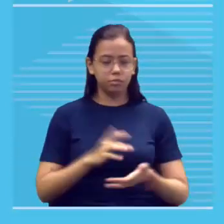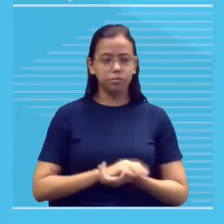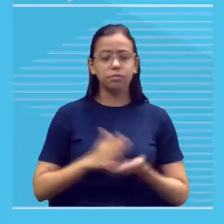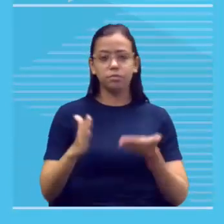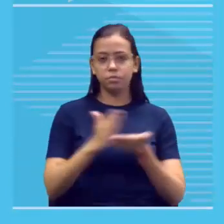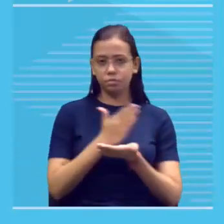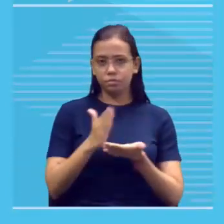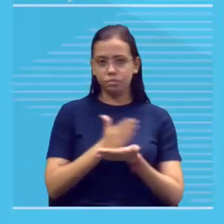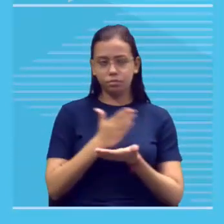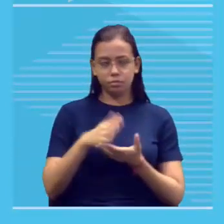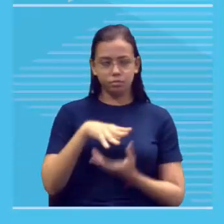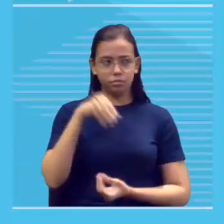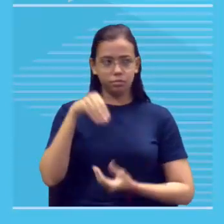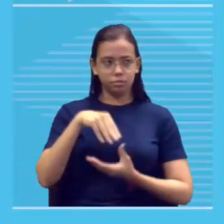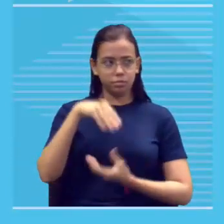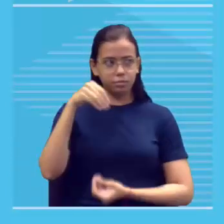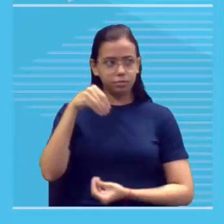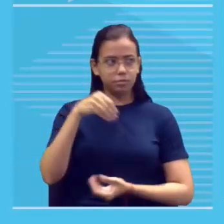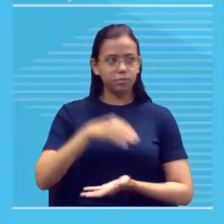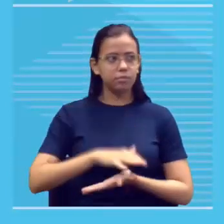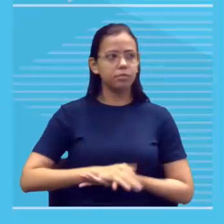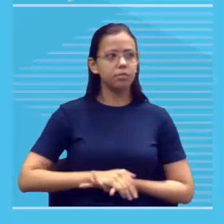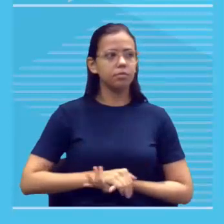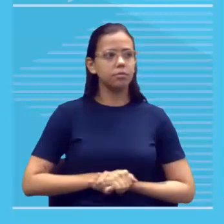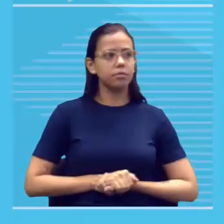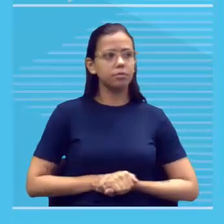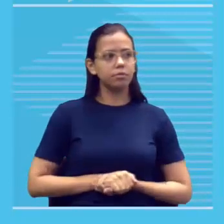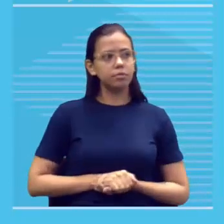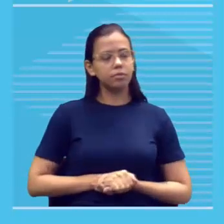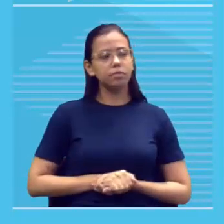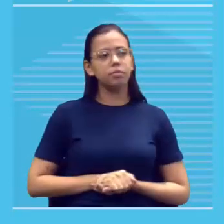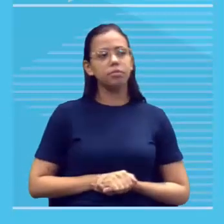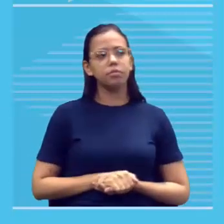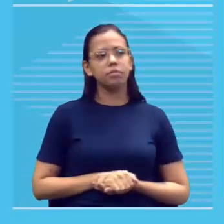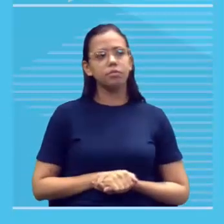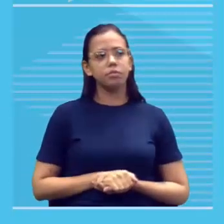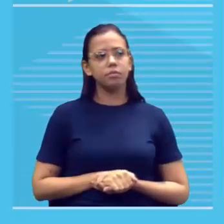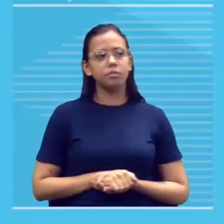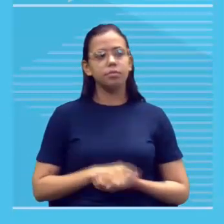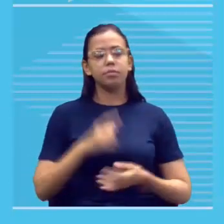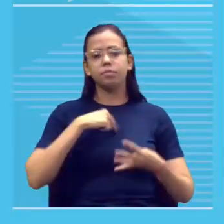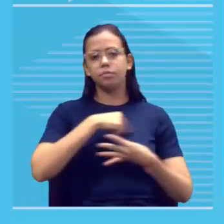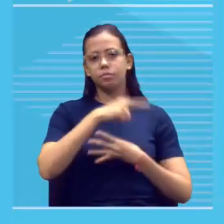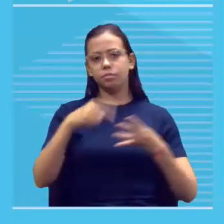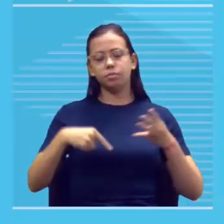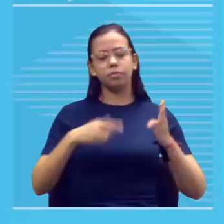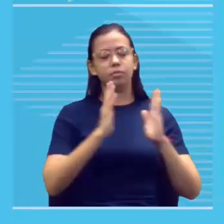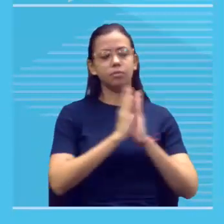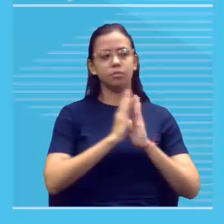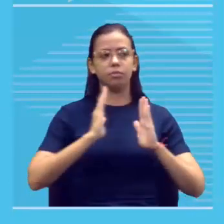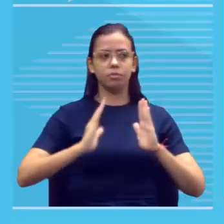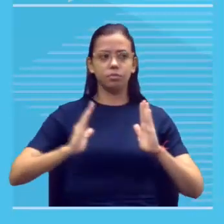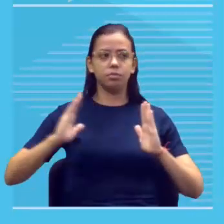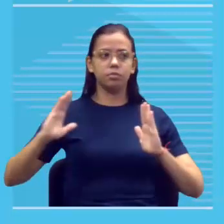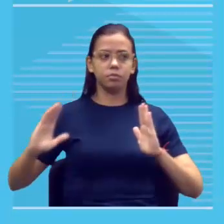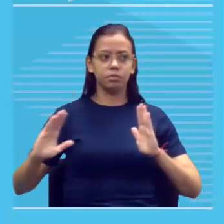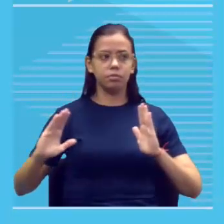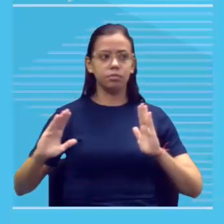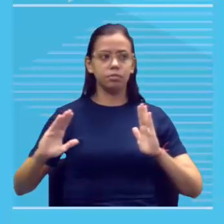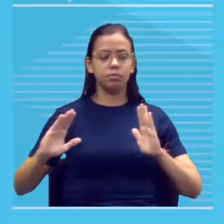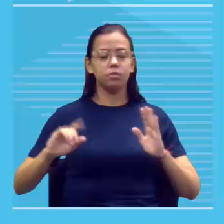dos Espíritos lelivro de skate ele é dividido em quatro partes